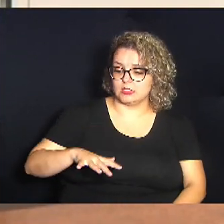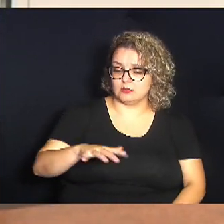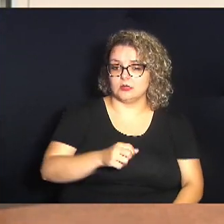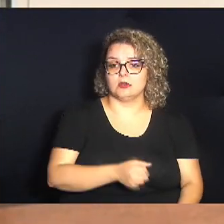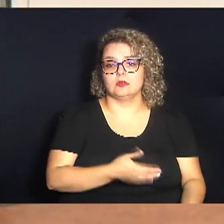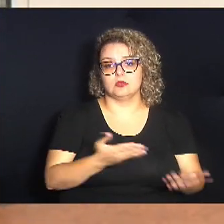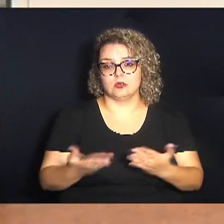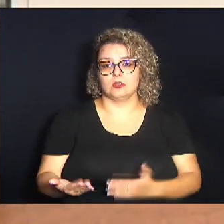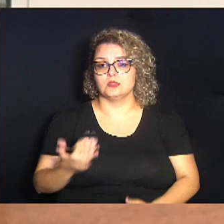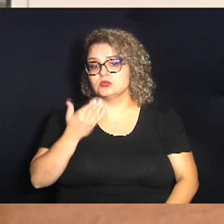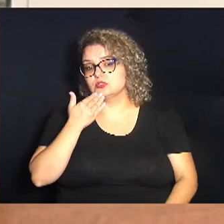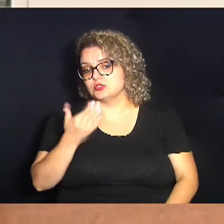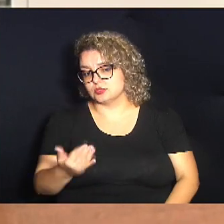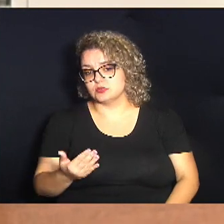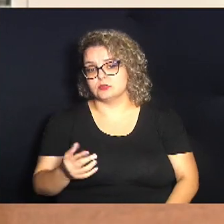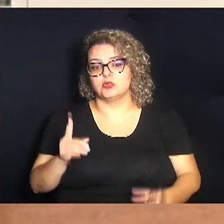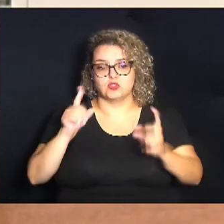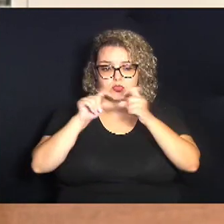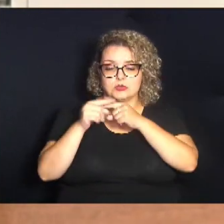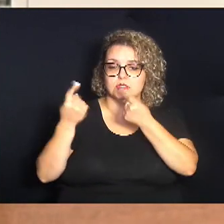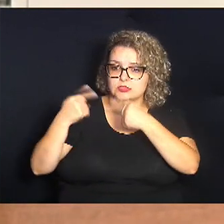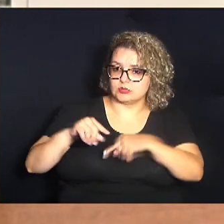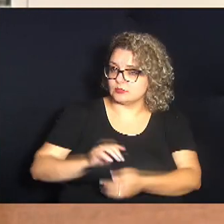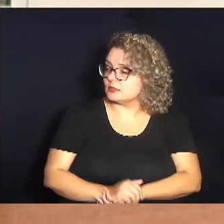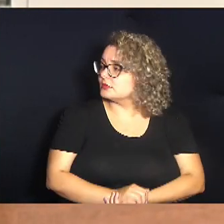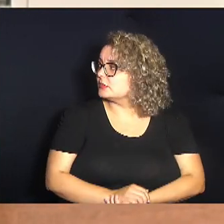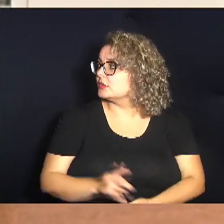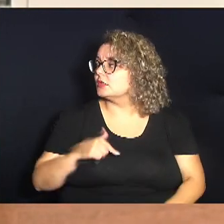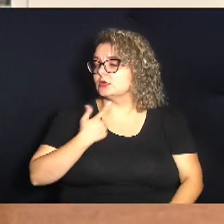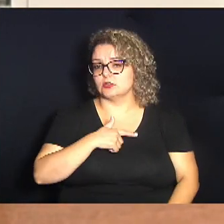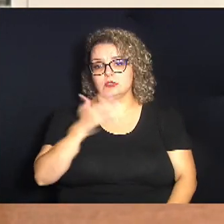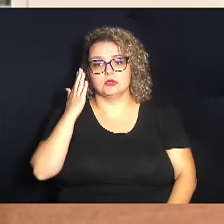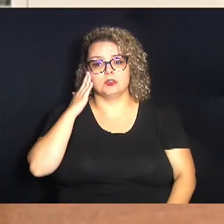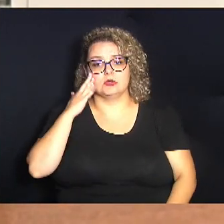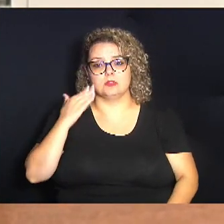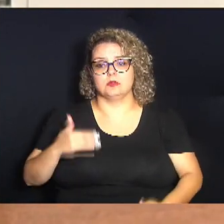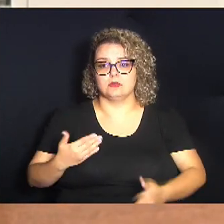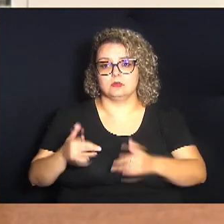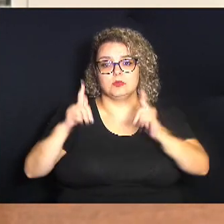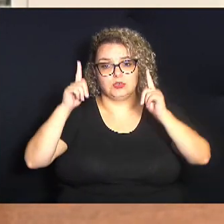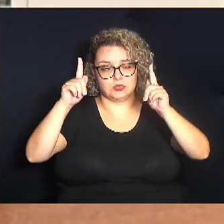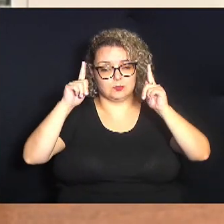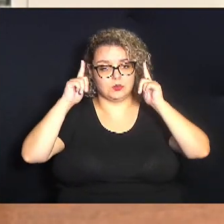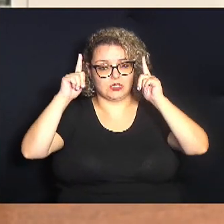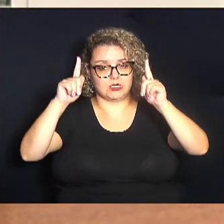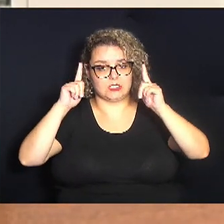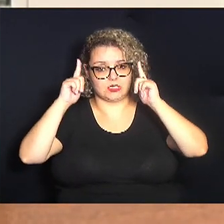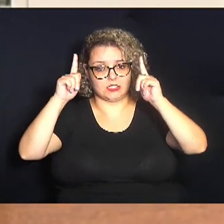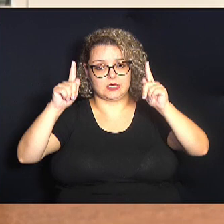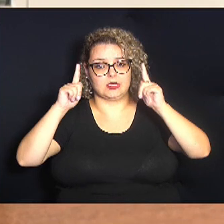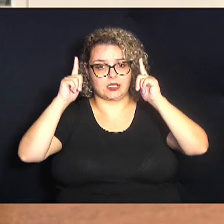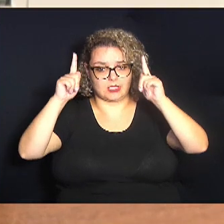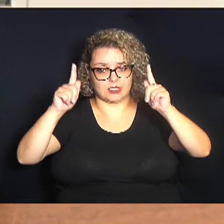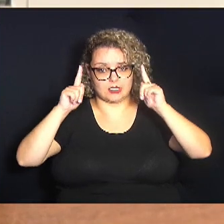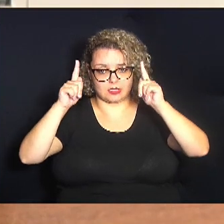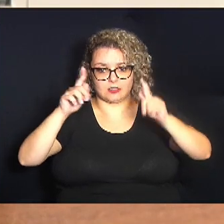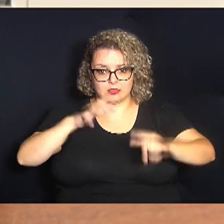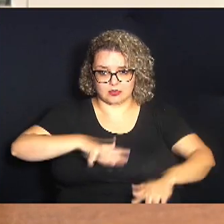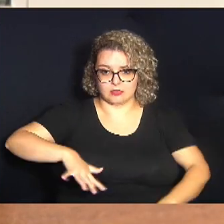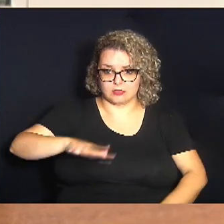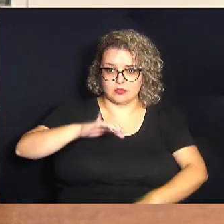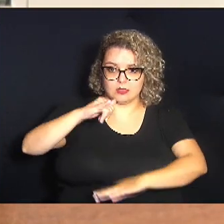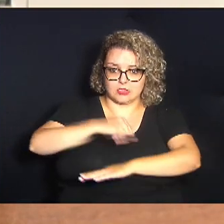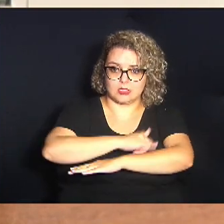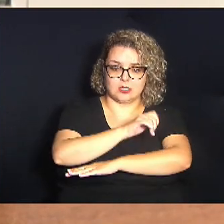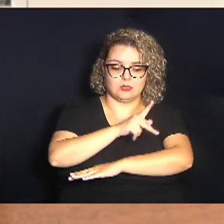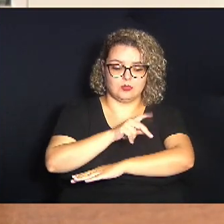as reivindicações e desafios. A gente sabe que nós estamos passando por uma greve, né? Principalmente no setor aeroportuário.